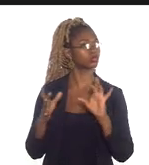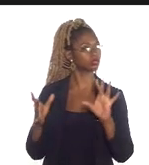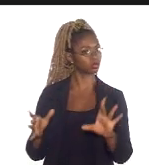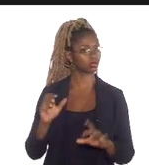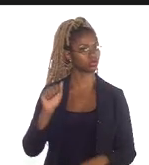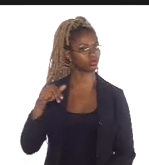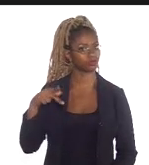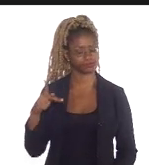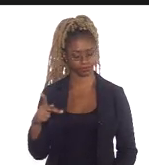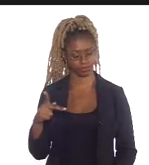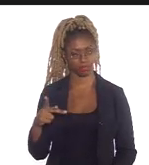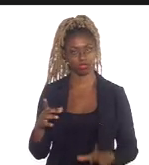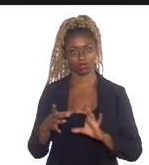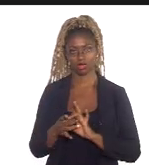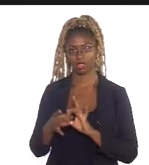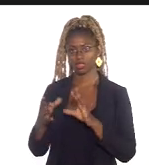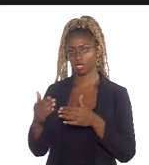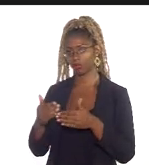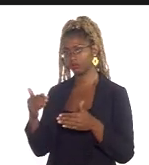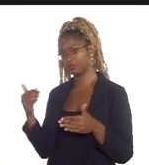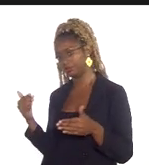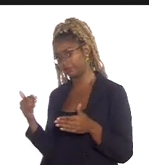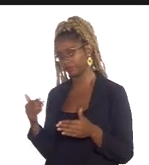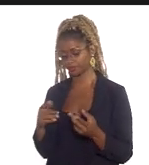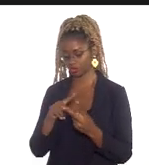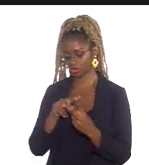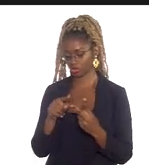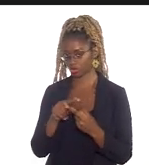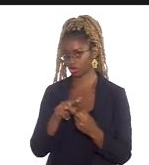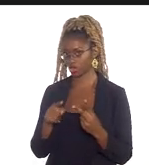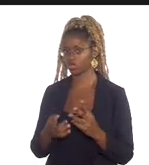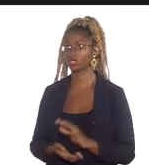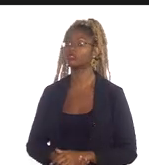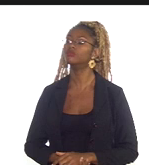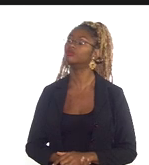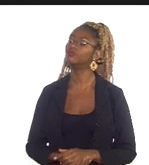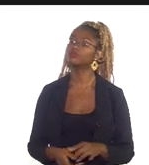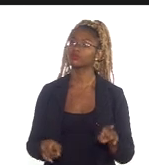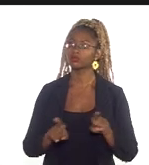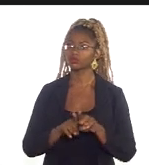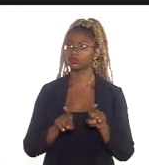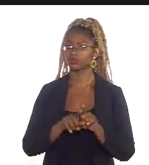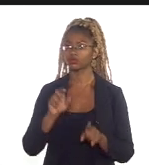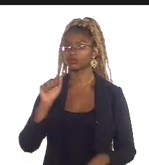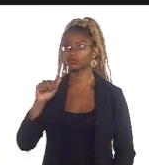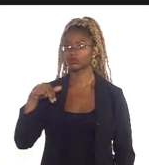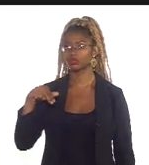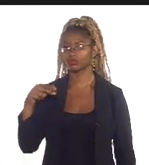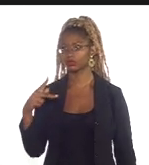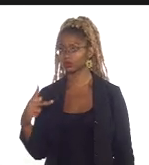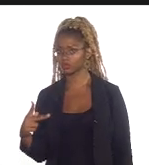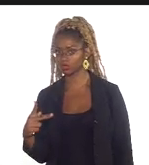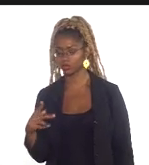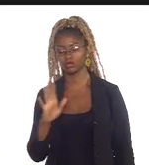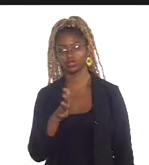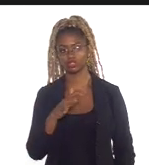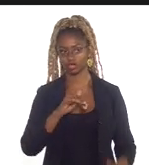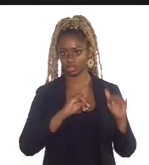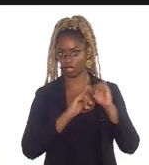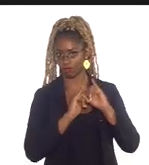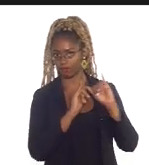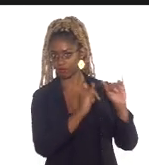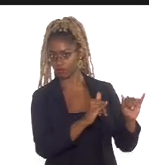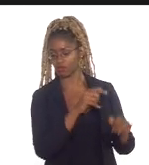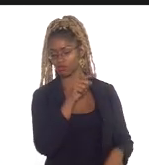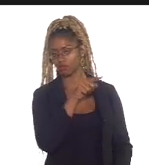prévia entre as duas partes. E, inclusive, da parte da ANP, a ANP já comunicou a